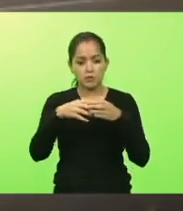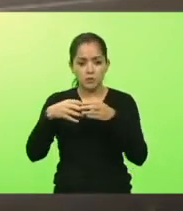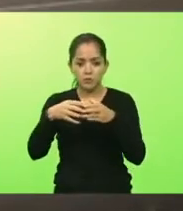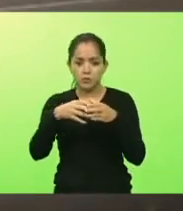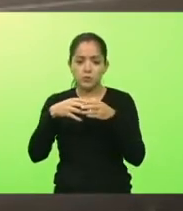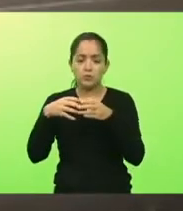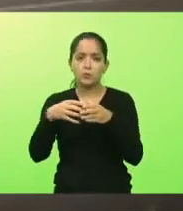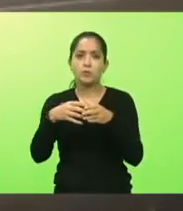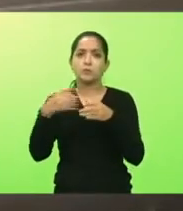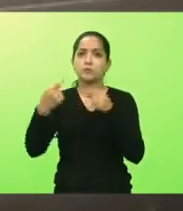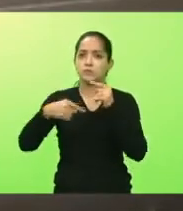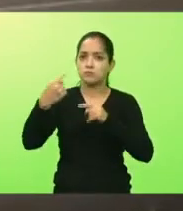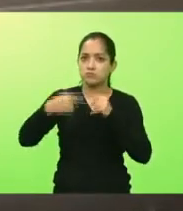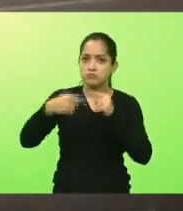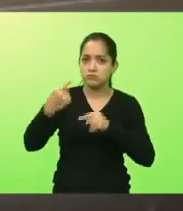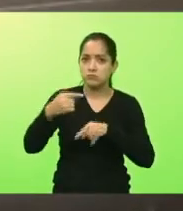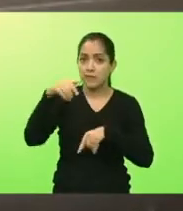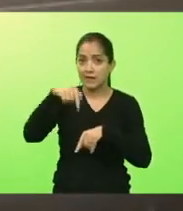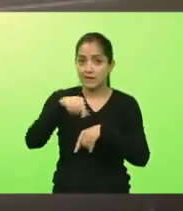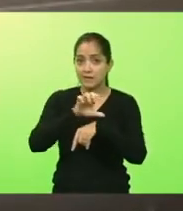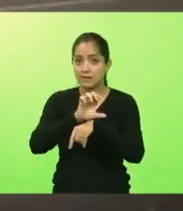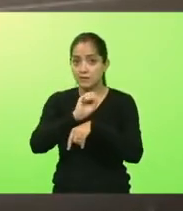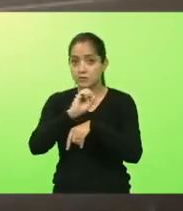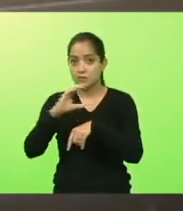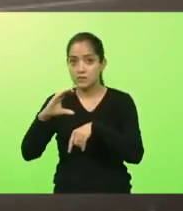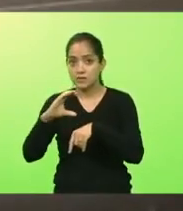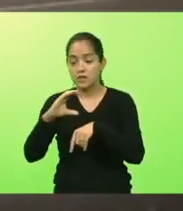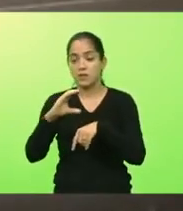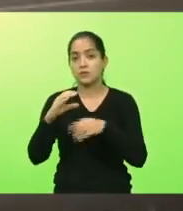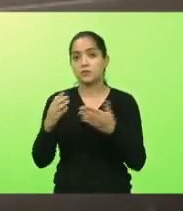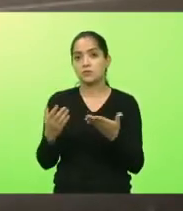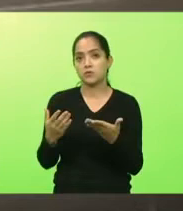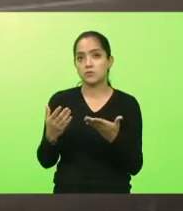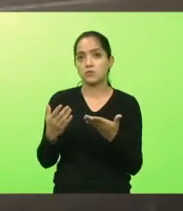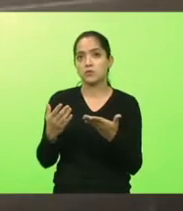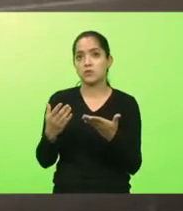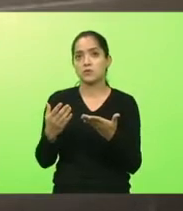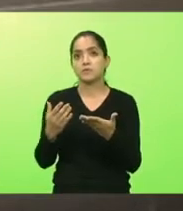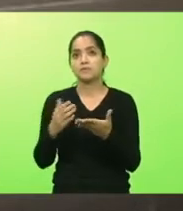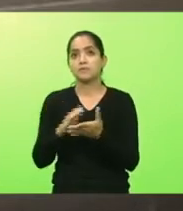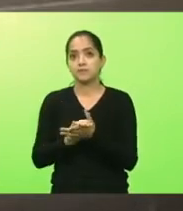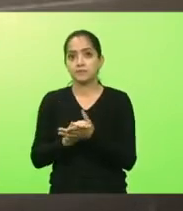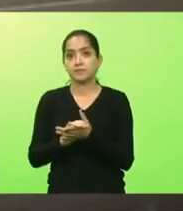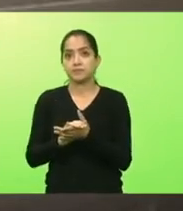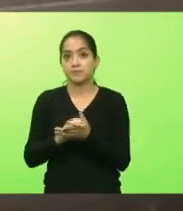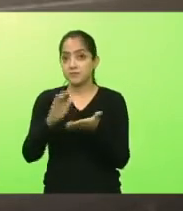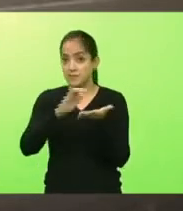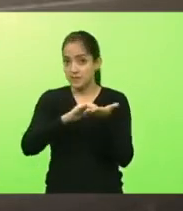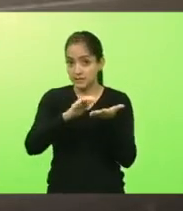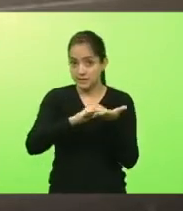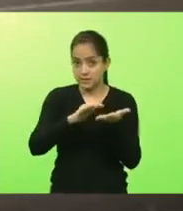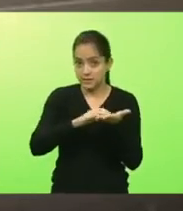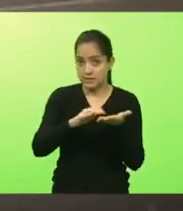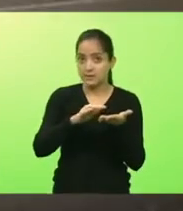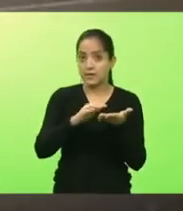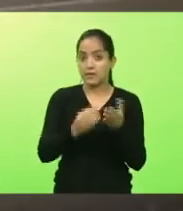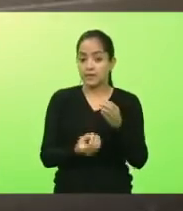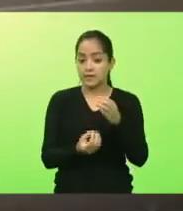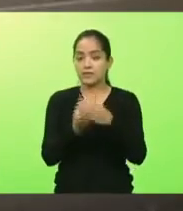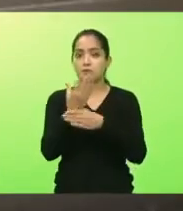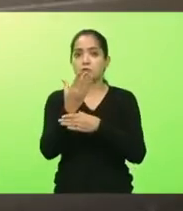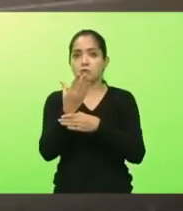de discussões aqui no Estado, são GTs que a própria Secretaria de Estado criou, constituiu,